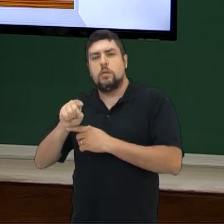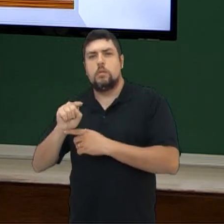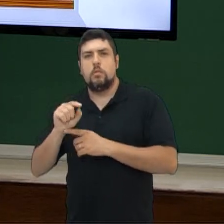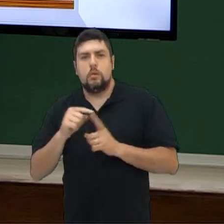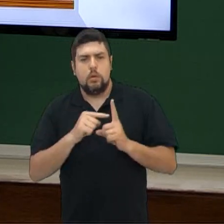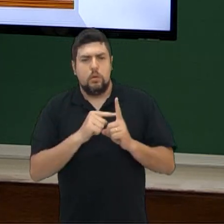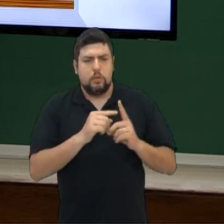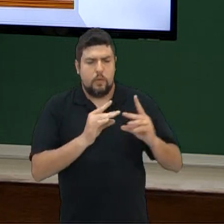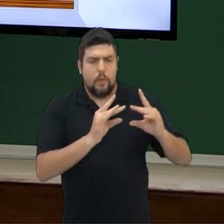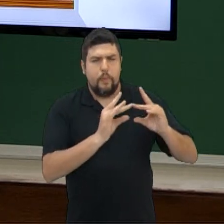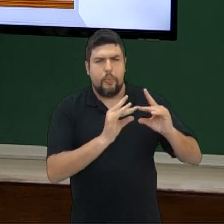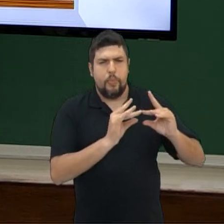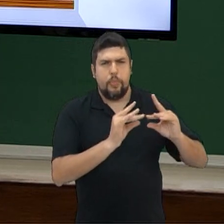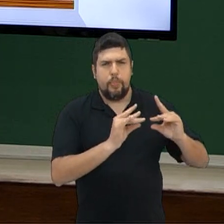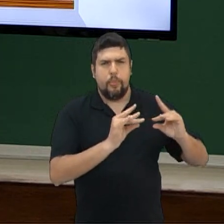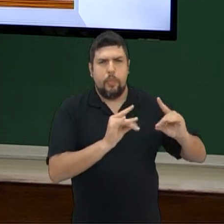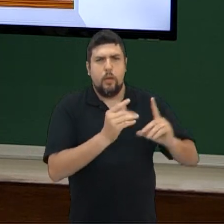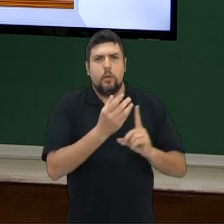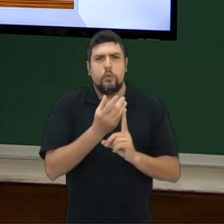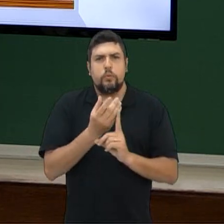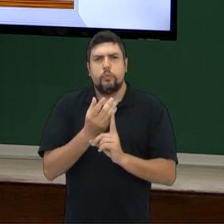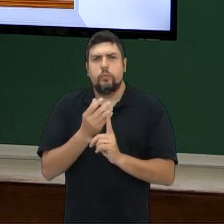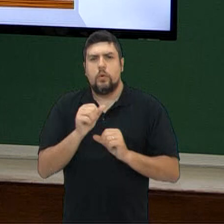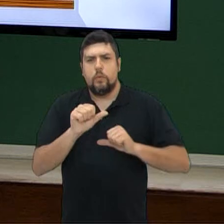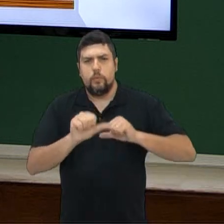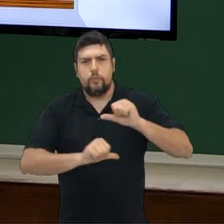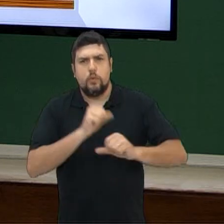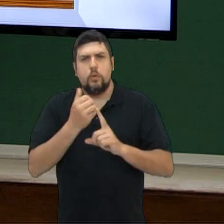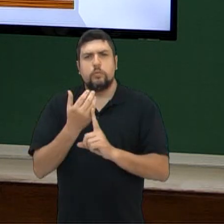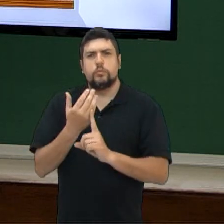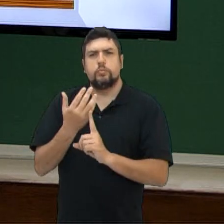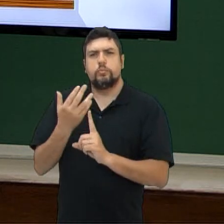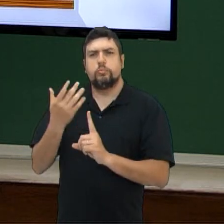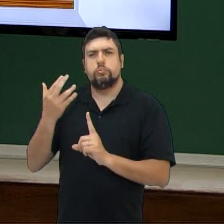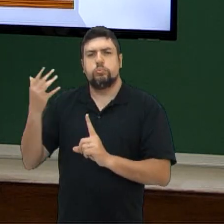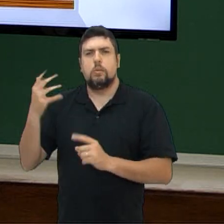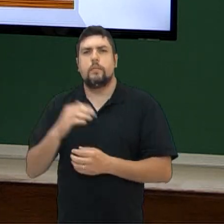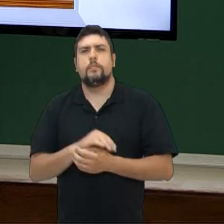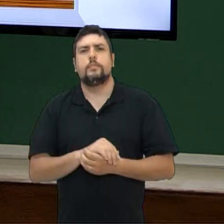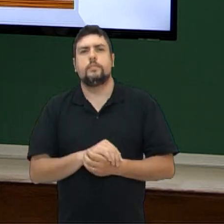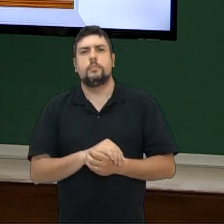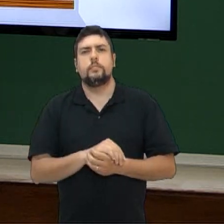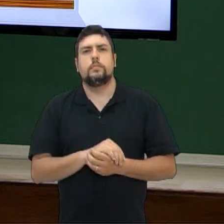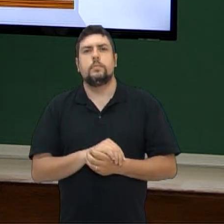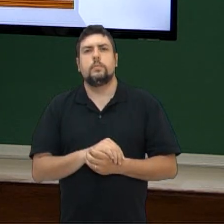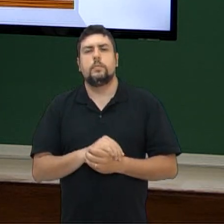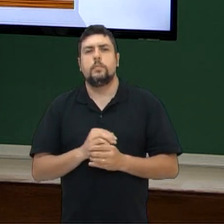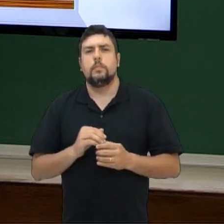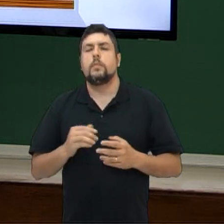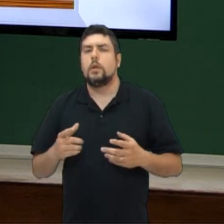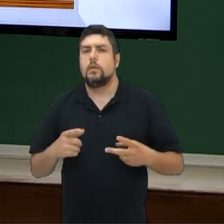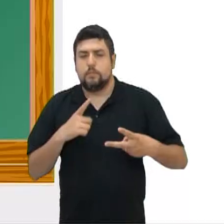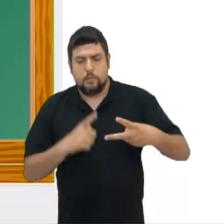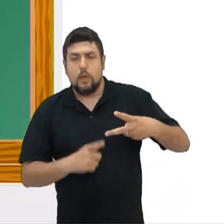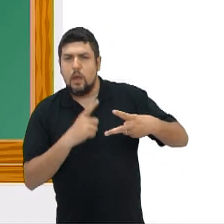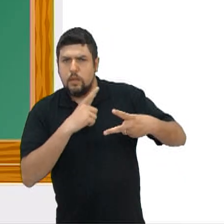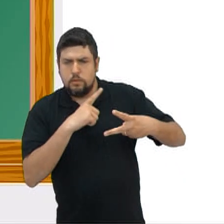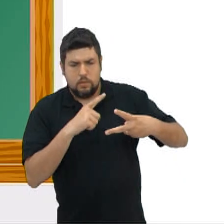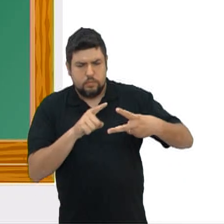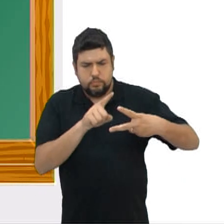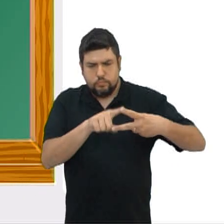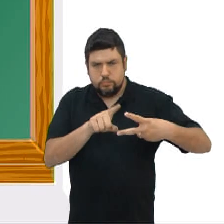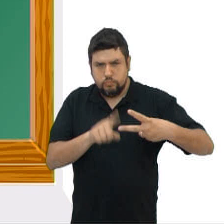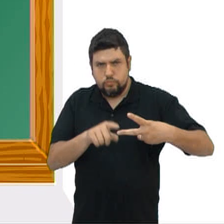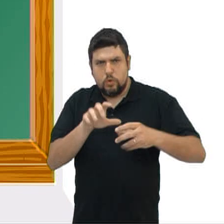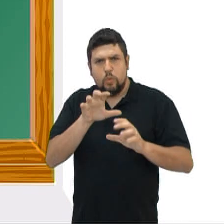passa do estado líquido para o estado gasoso. 2 fatores que interferem bastante